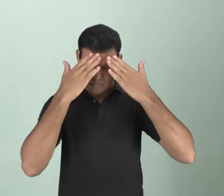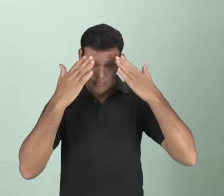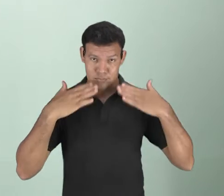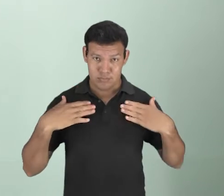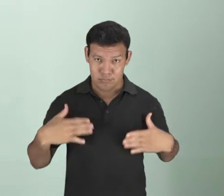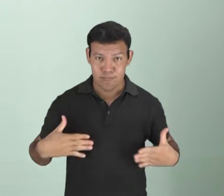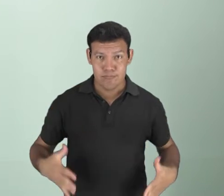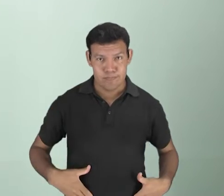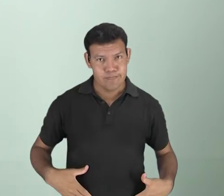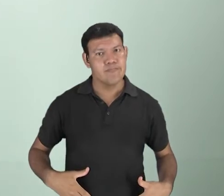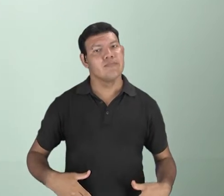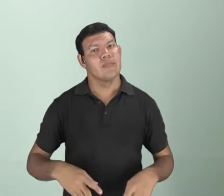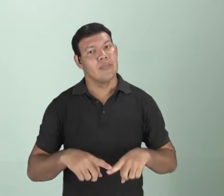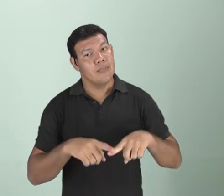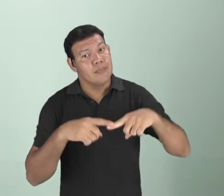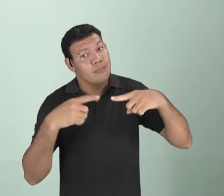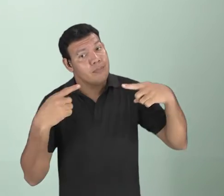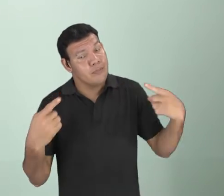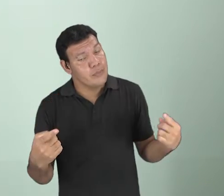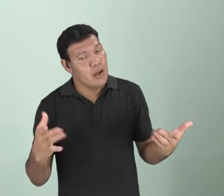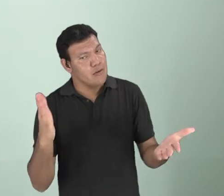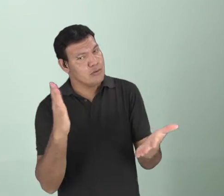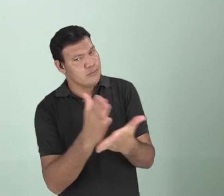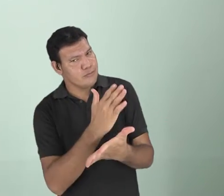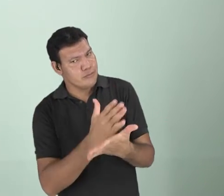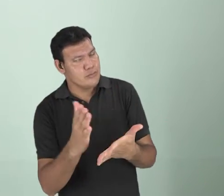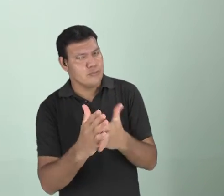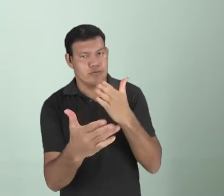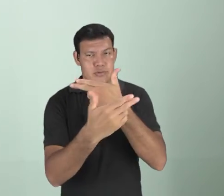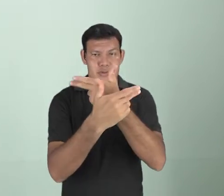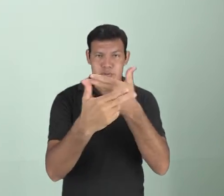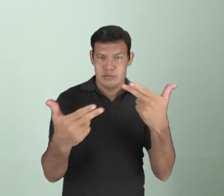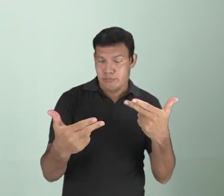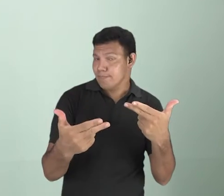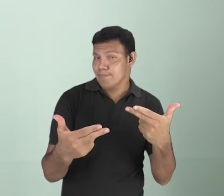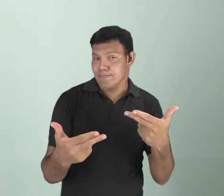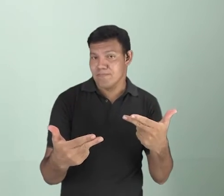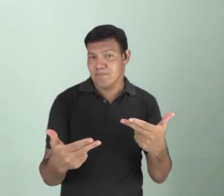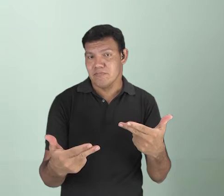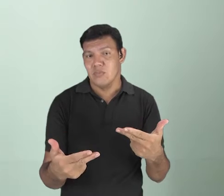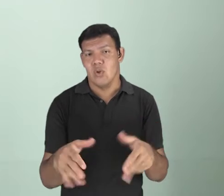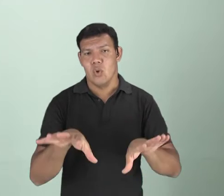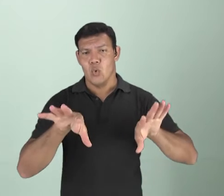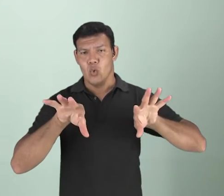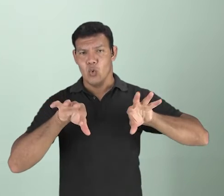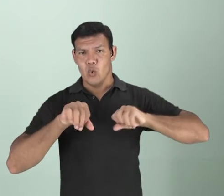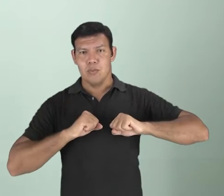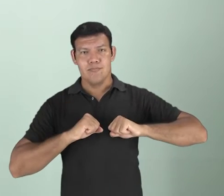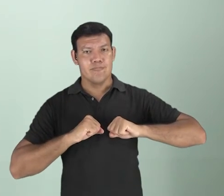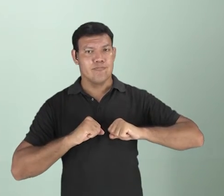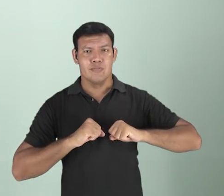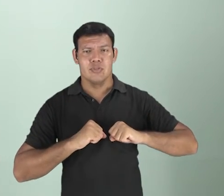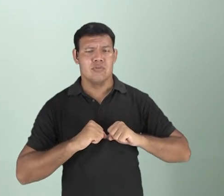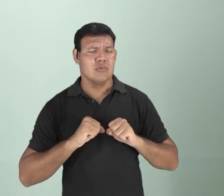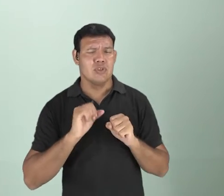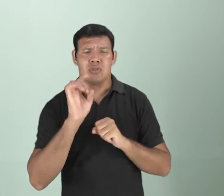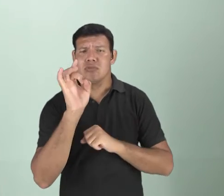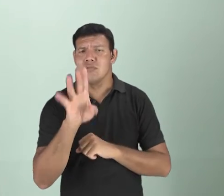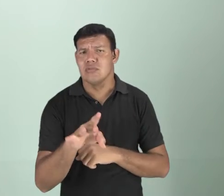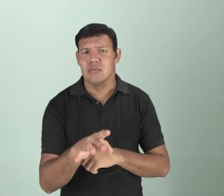nós sabemos que existem algumas mercadorias que elas são consumidas porque simplesmente nós